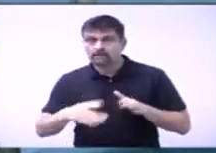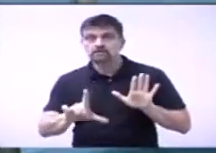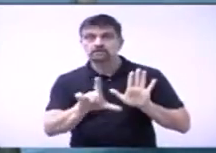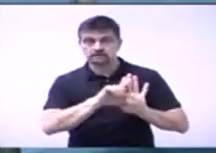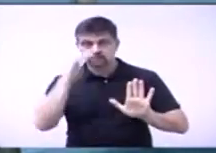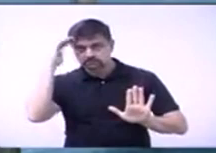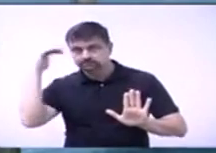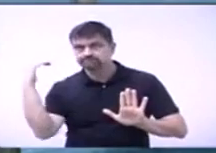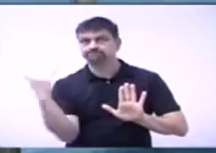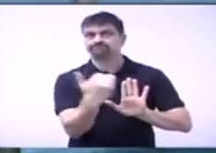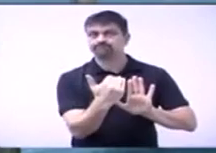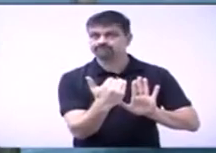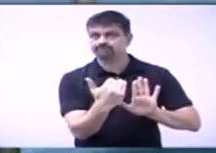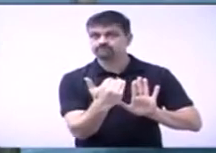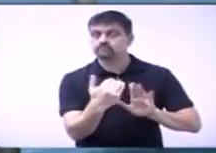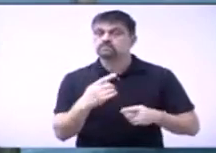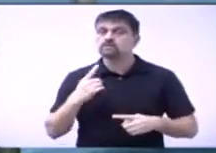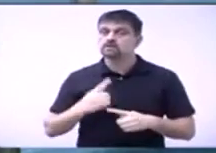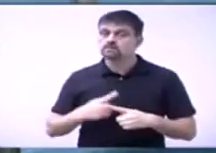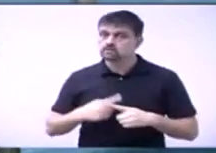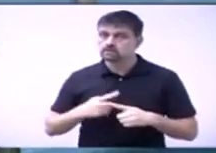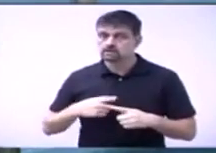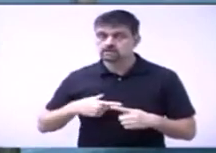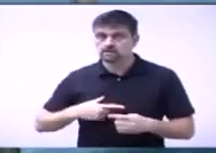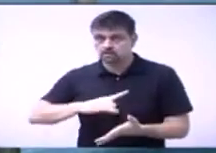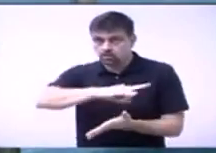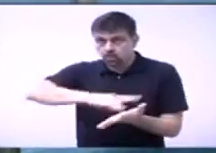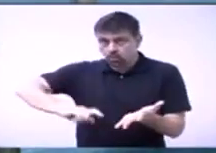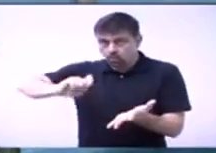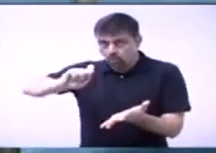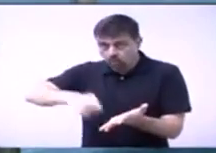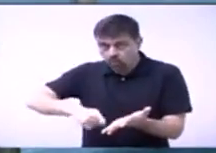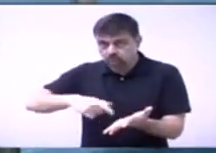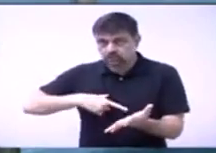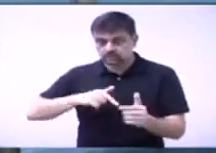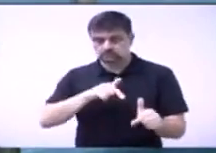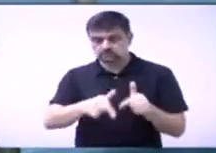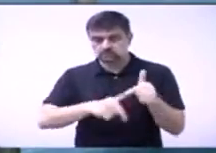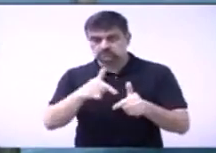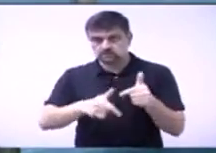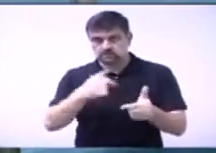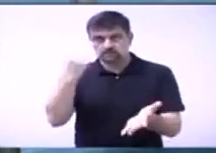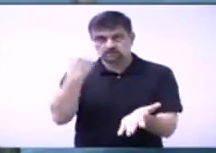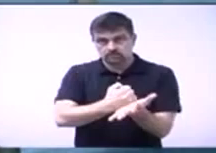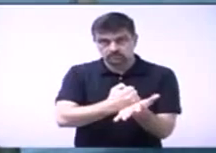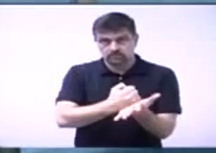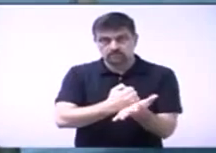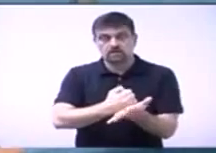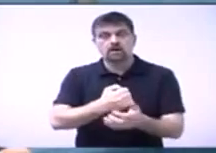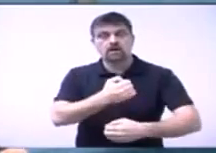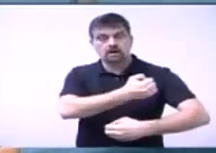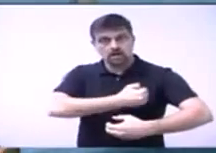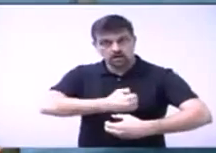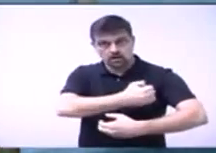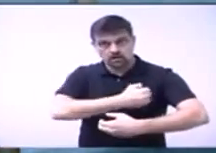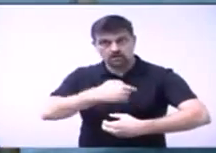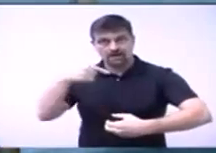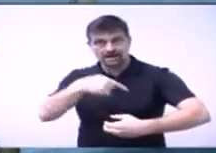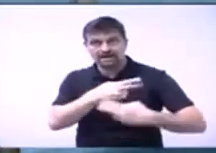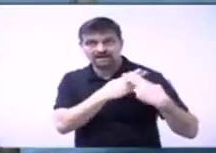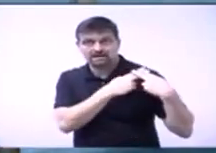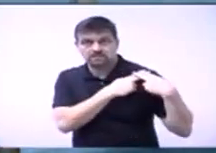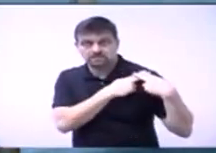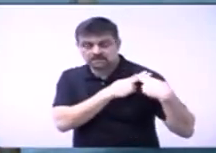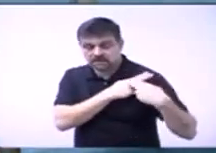reivindicação injusta. Porque, realmente, no contrato de trabalho deles, diz. E que eles façam a comida,